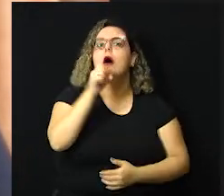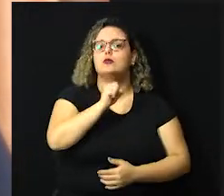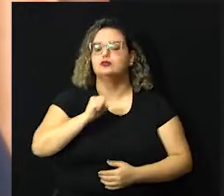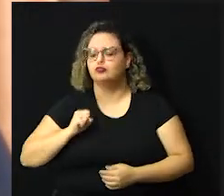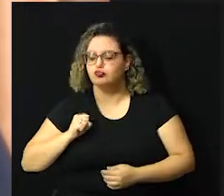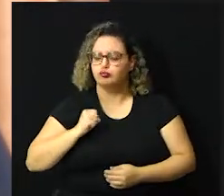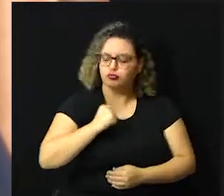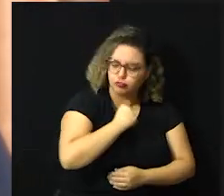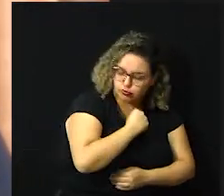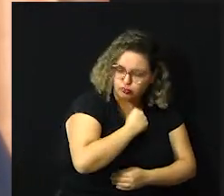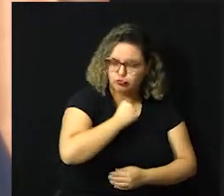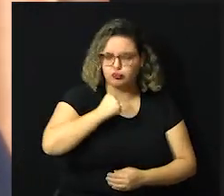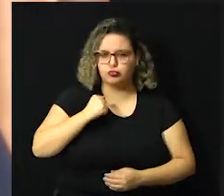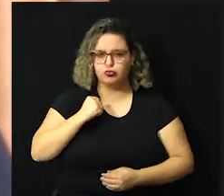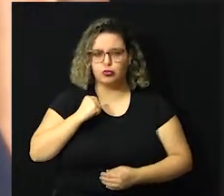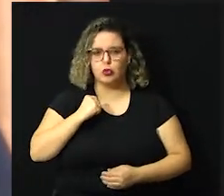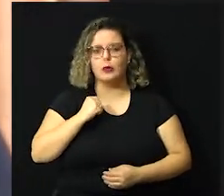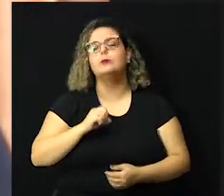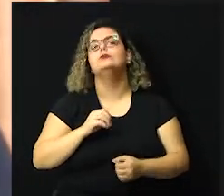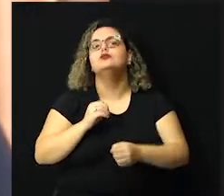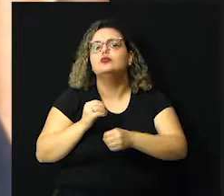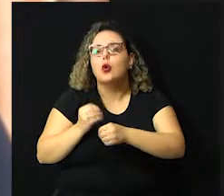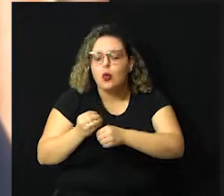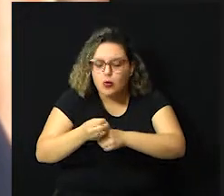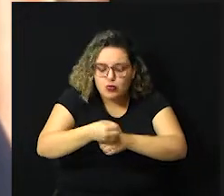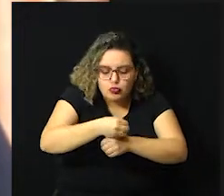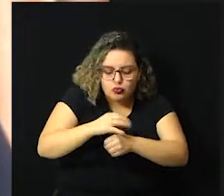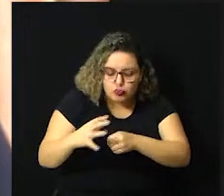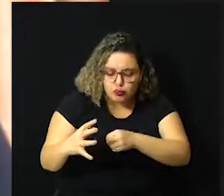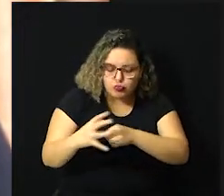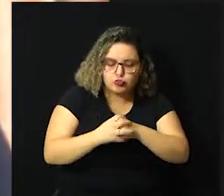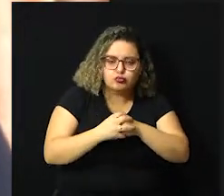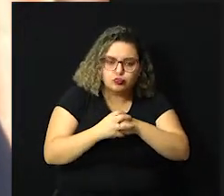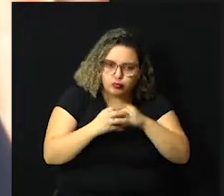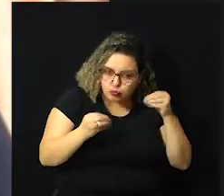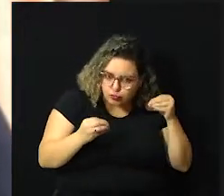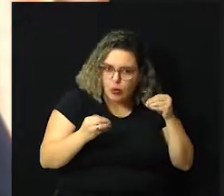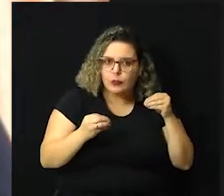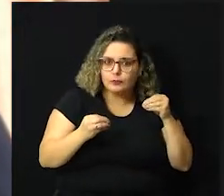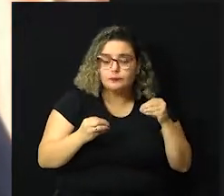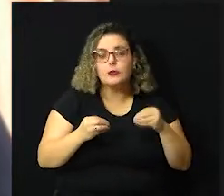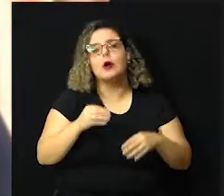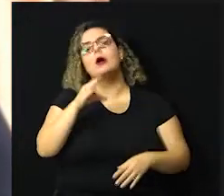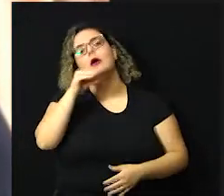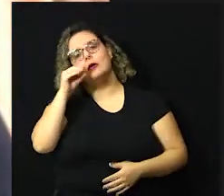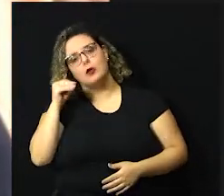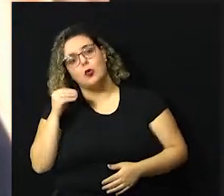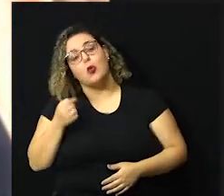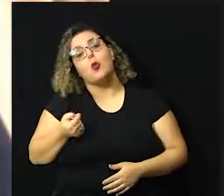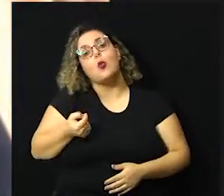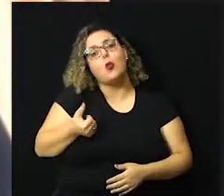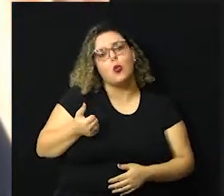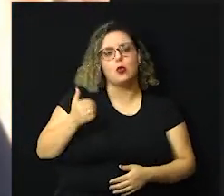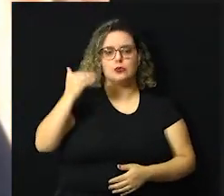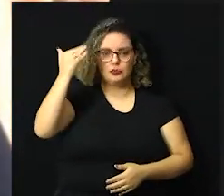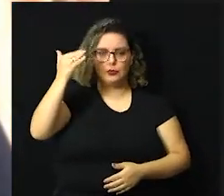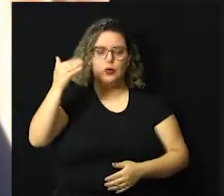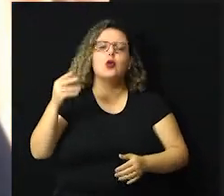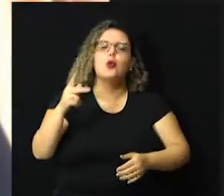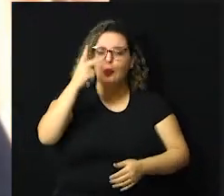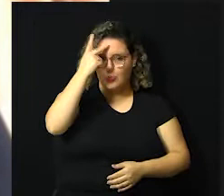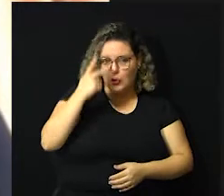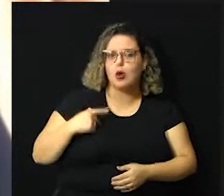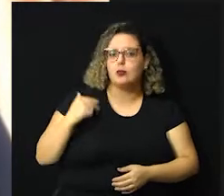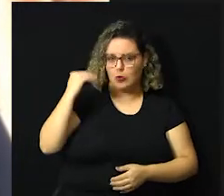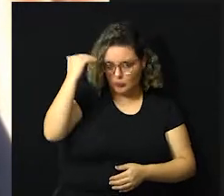rapidamente essa fabricação de anticorpos. E aí a gente sabe que esse adolescente quase adulto e o adulto propriamente